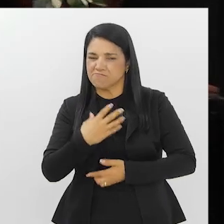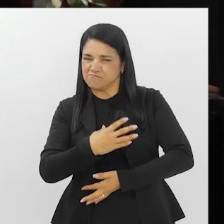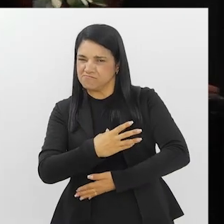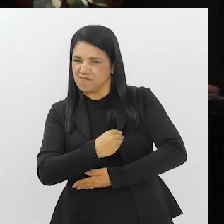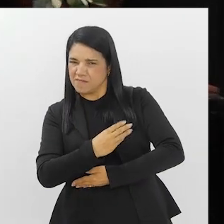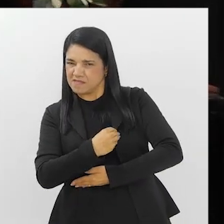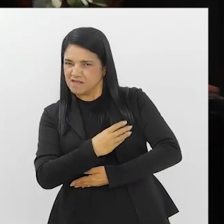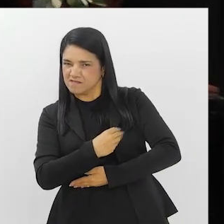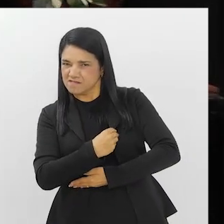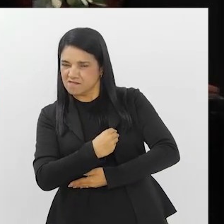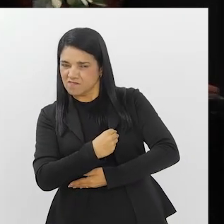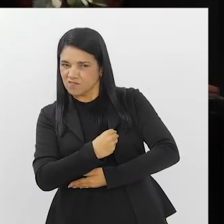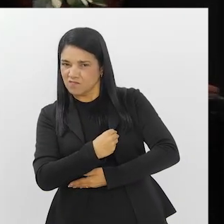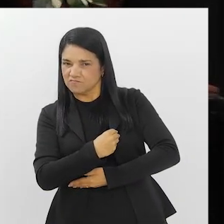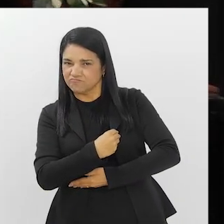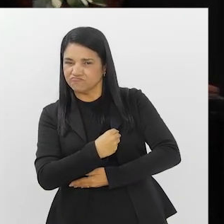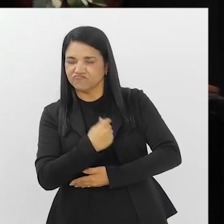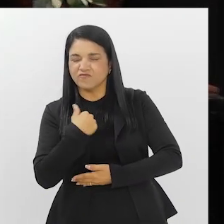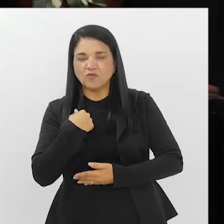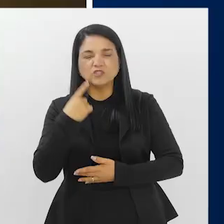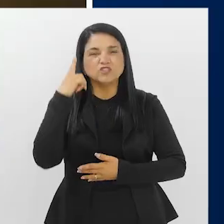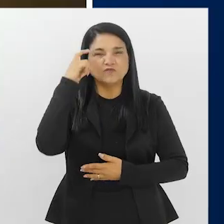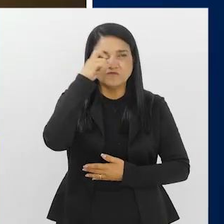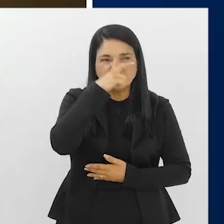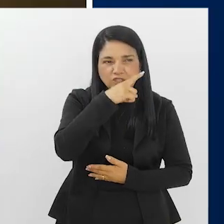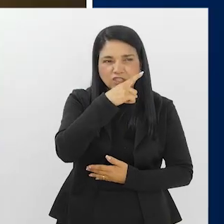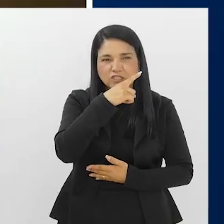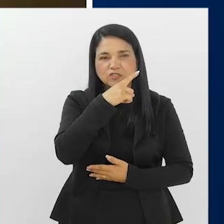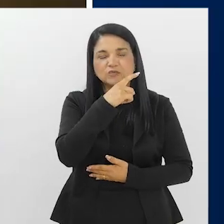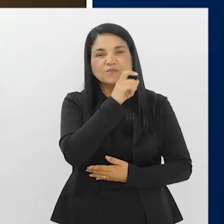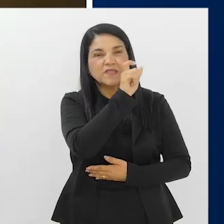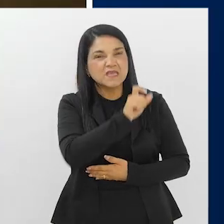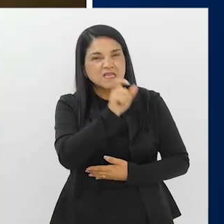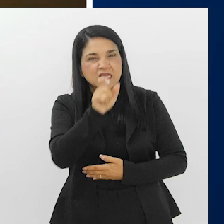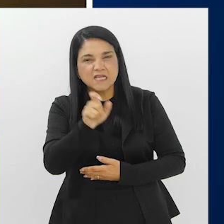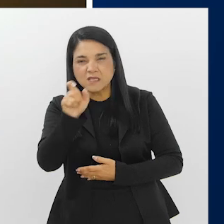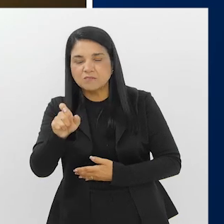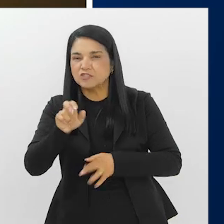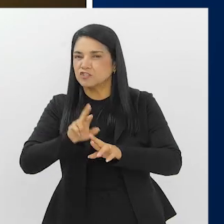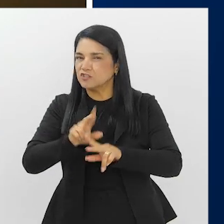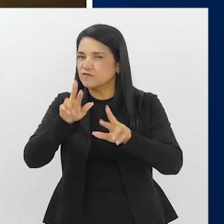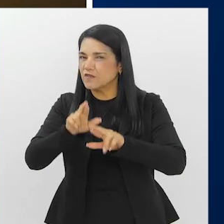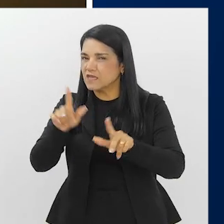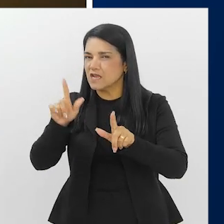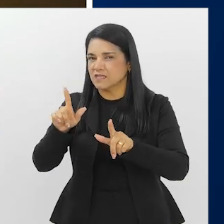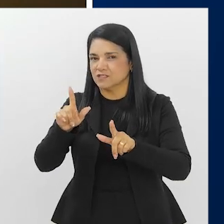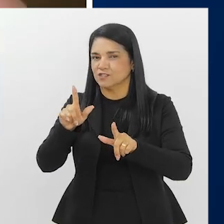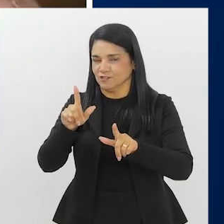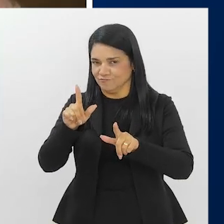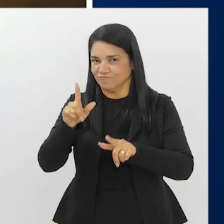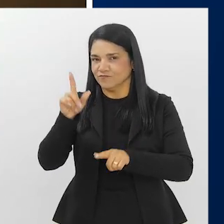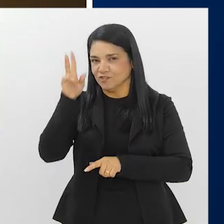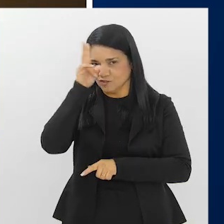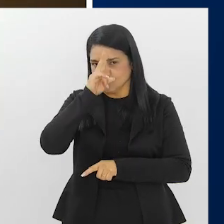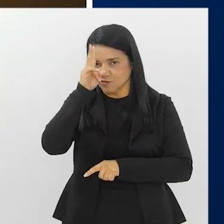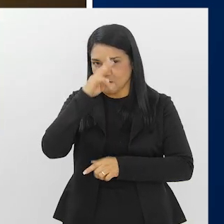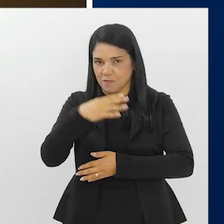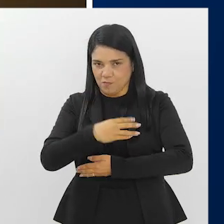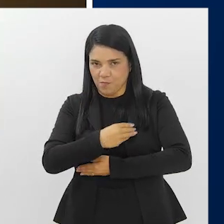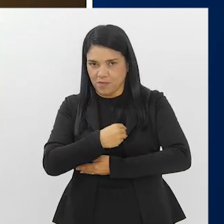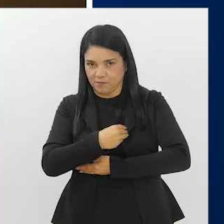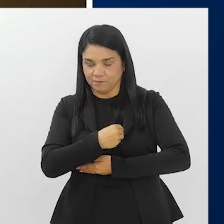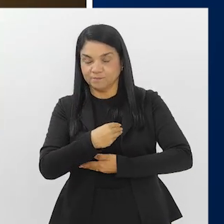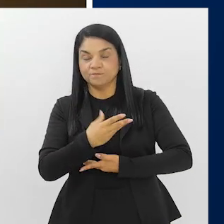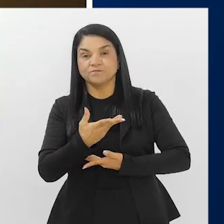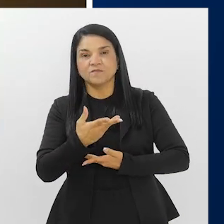a amamentação, né, no meu caso, fosse tão difícil. Cada um vai ter uma história com a amamentação. Então, assim, é tão bom quando